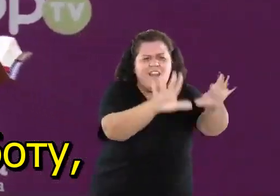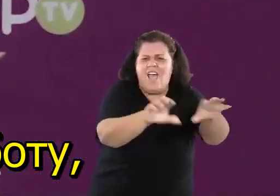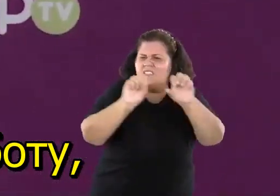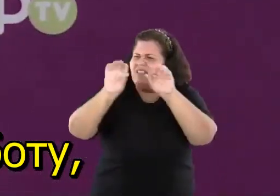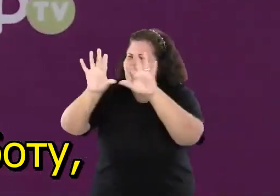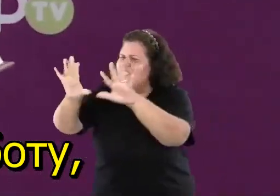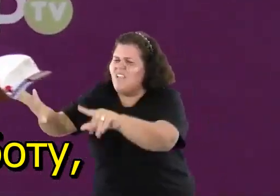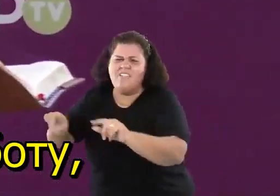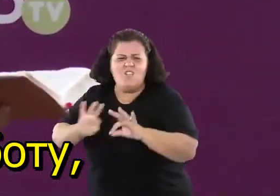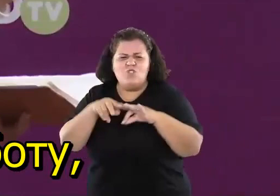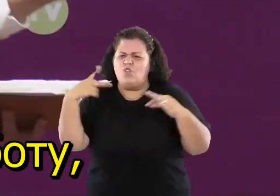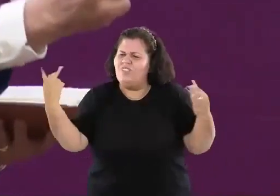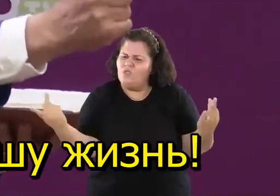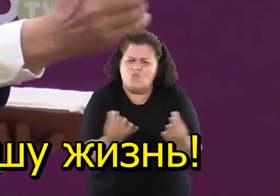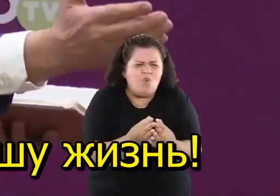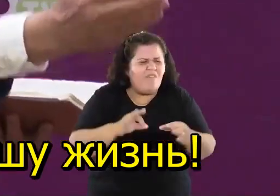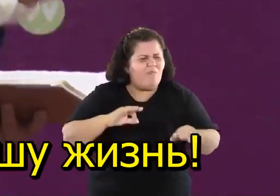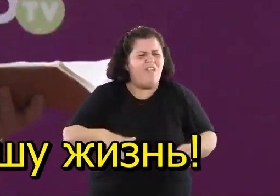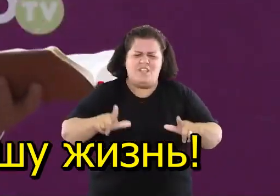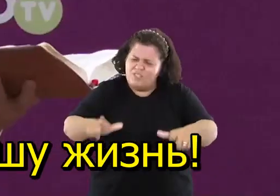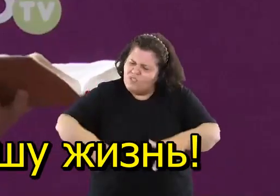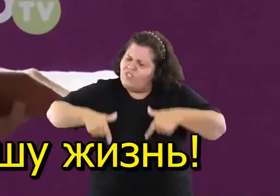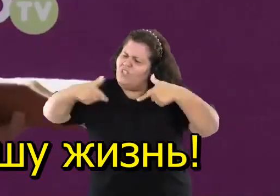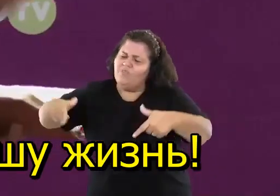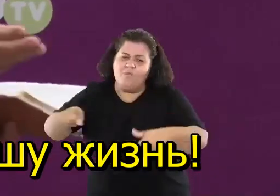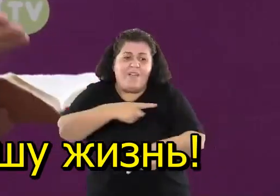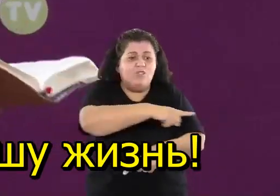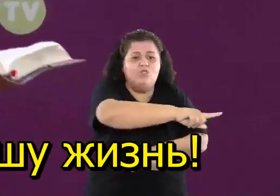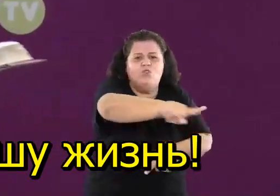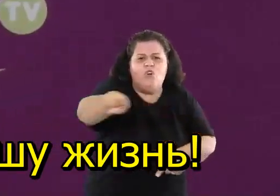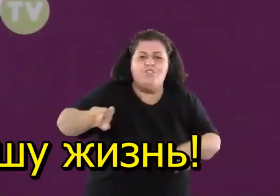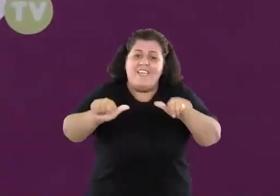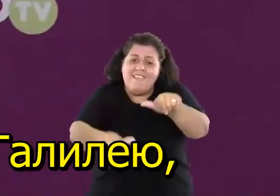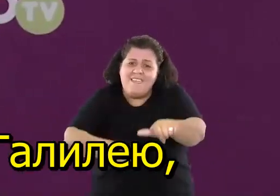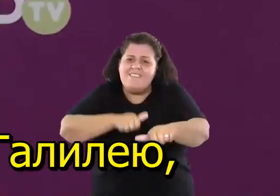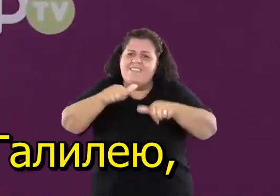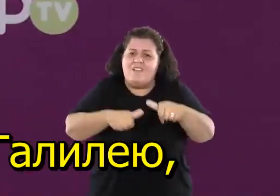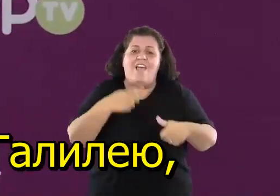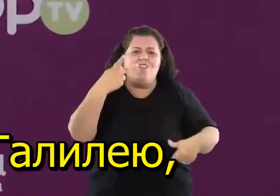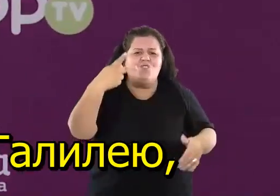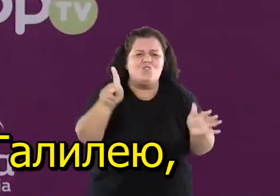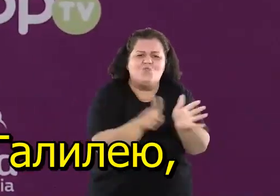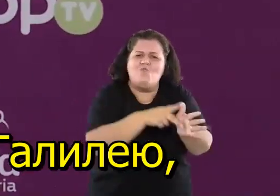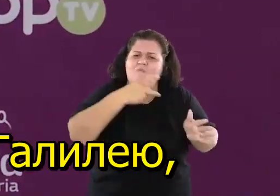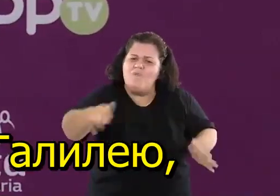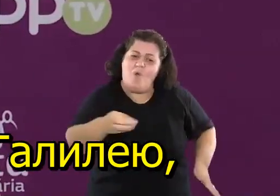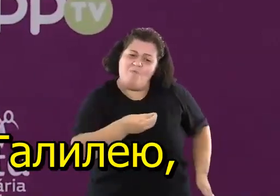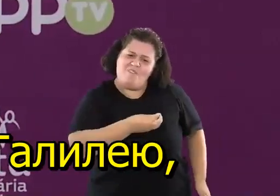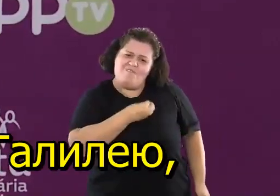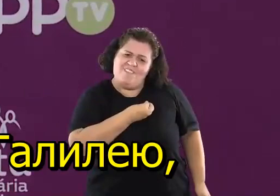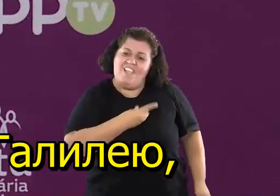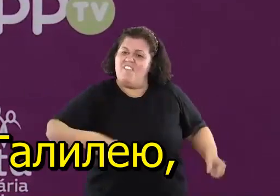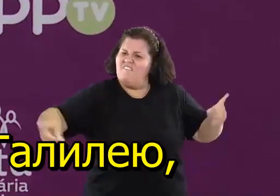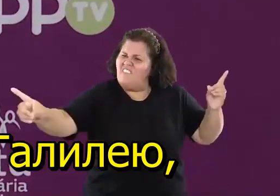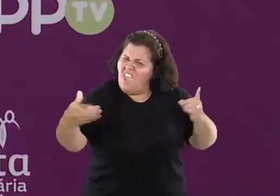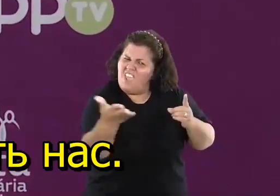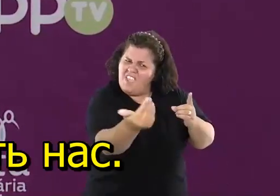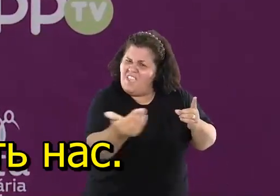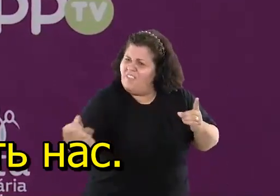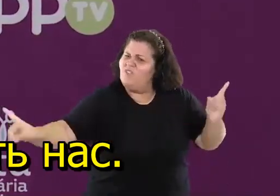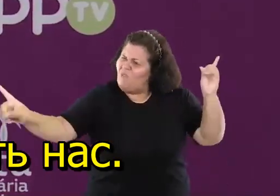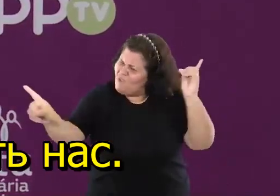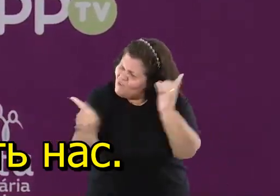sua parentela, aí no seu trabalho, para levantar e restaurar a sua vida. Ele vem ao nosso encontro, é na nossa Galileia,